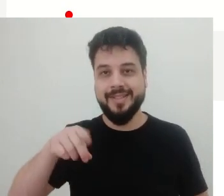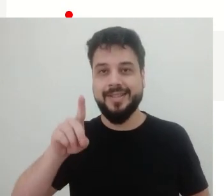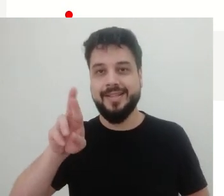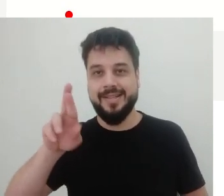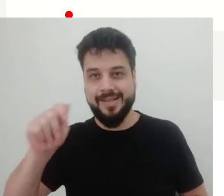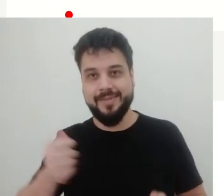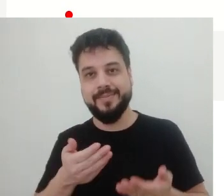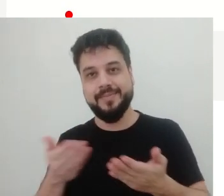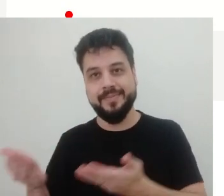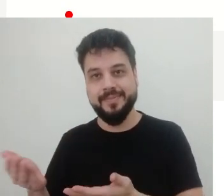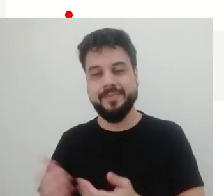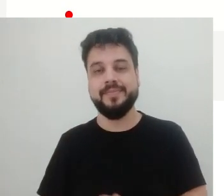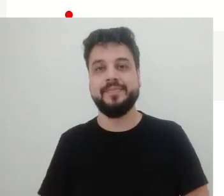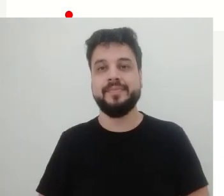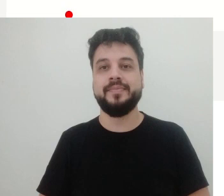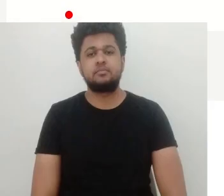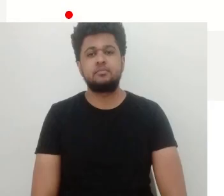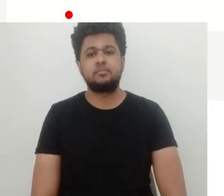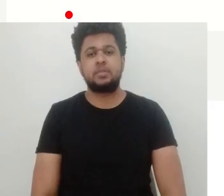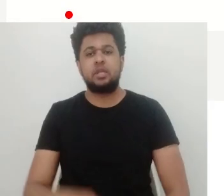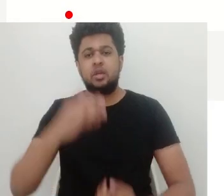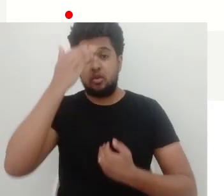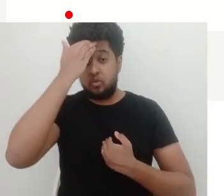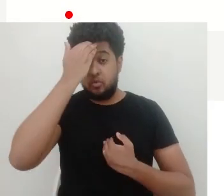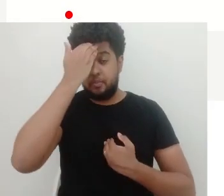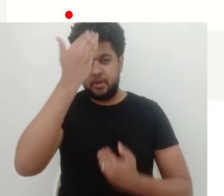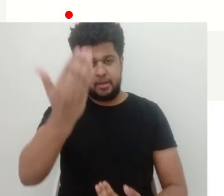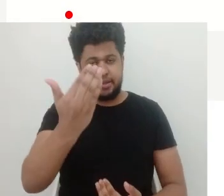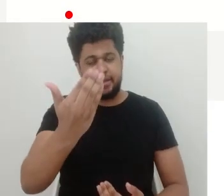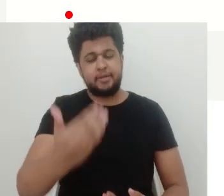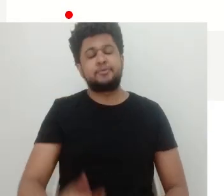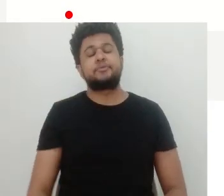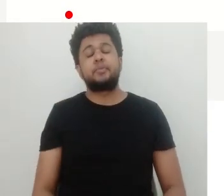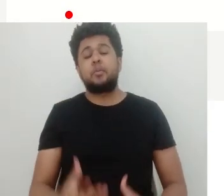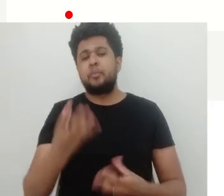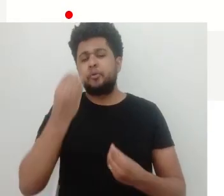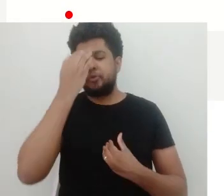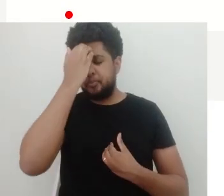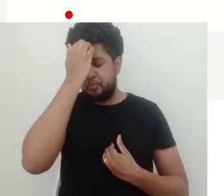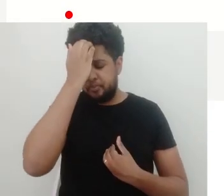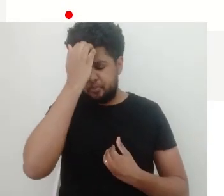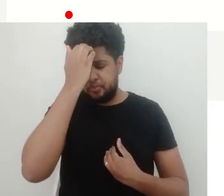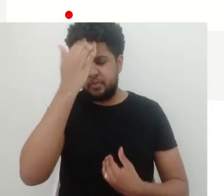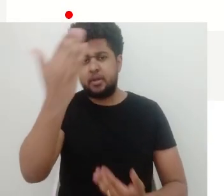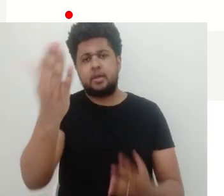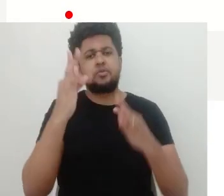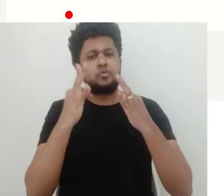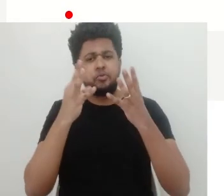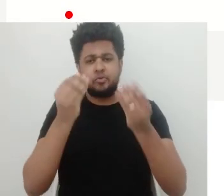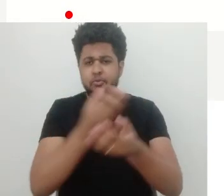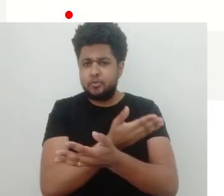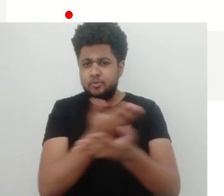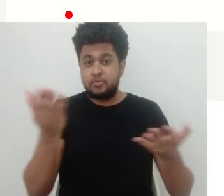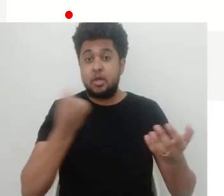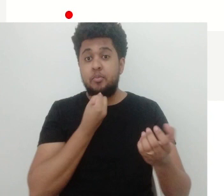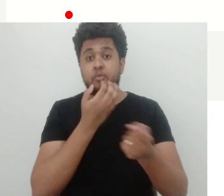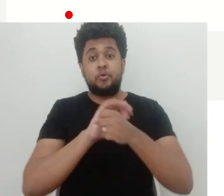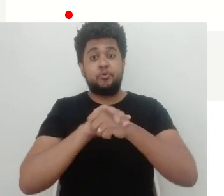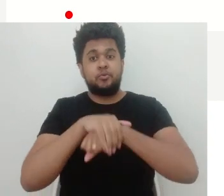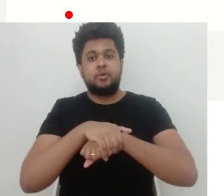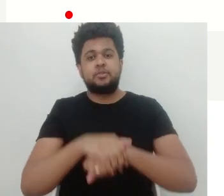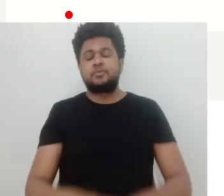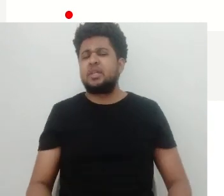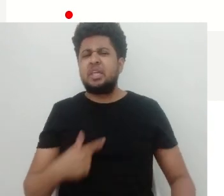muito feliz, particularmente, de estar aqui hoje por dois motivos. Primeiro, porque tem um número significativo, pelo menos para